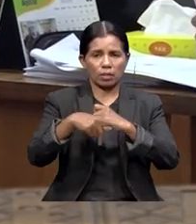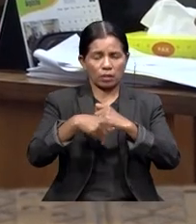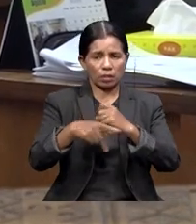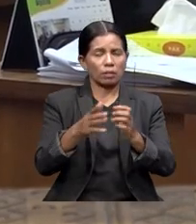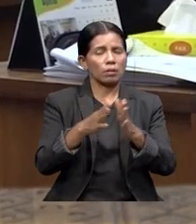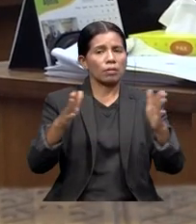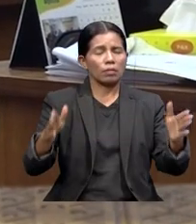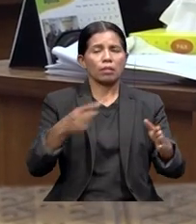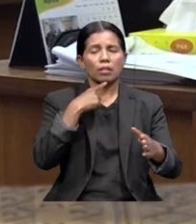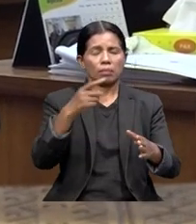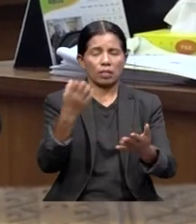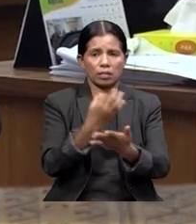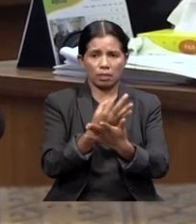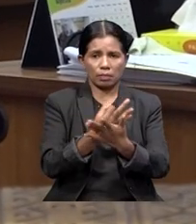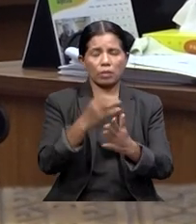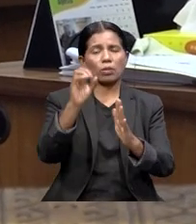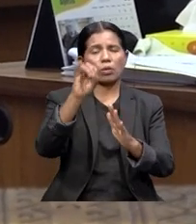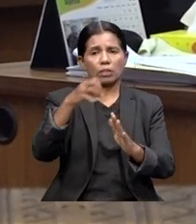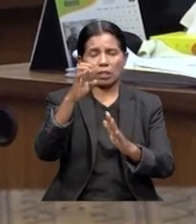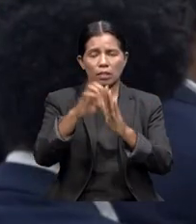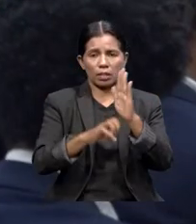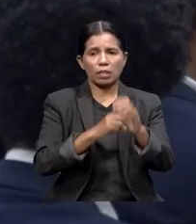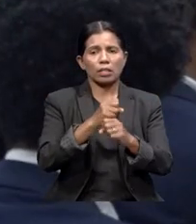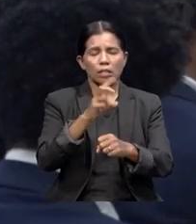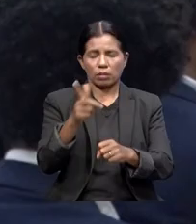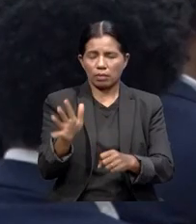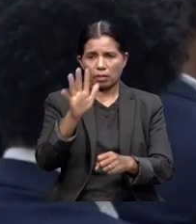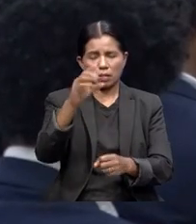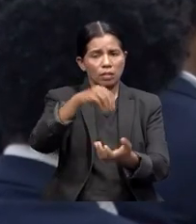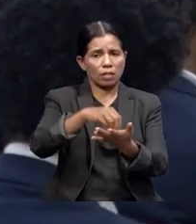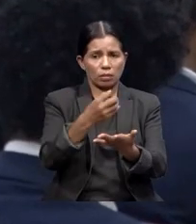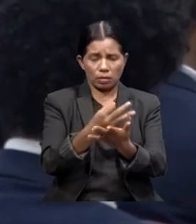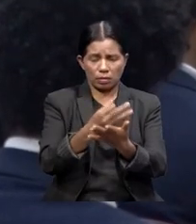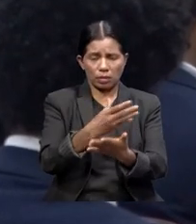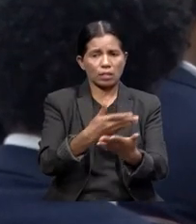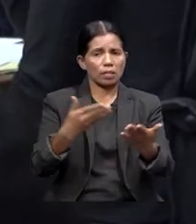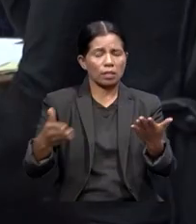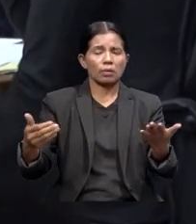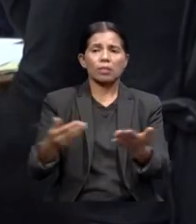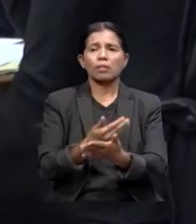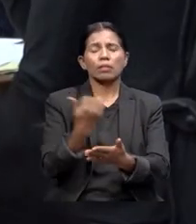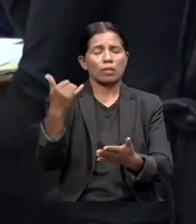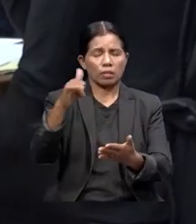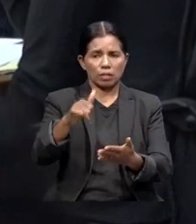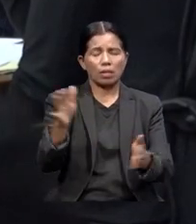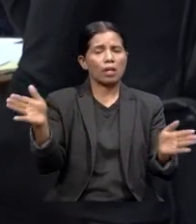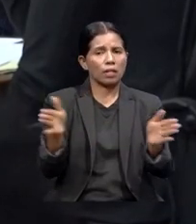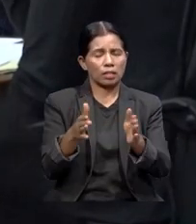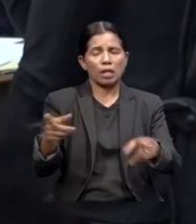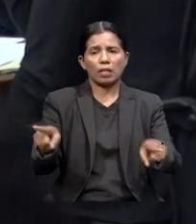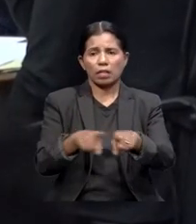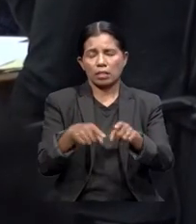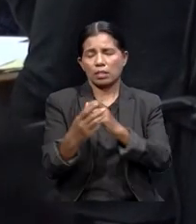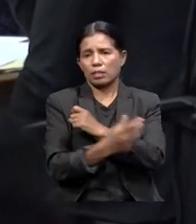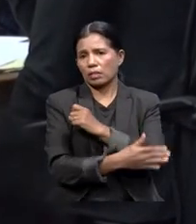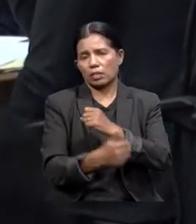questiona Orçamento Geral do Estado tem em Rio Roron Recen Lima, tama considera montante nebe aloca para setor produtivo Cira Kikliu, compara o setor Cira Selo. Deputado